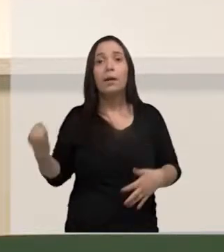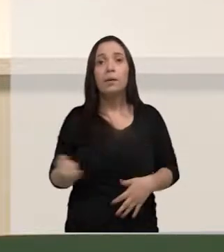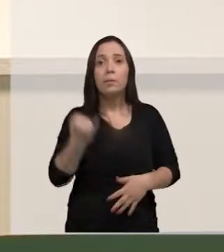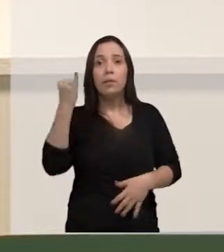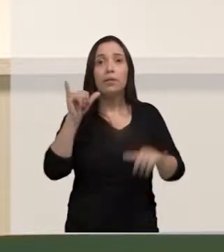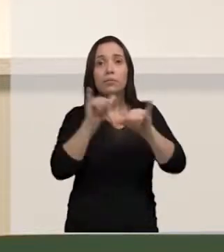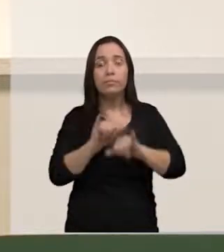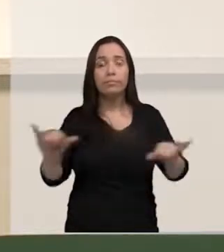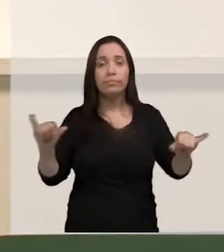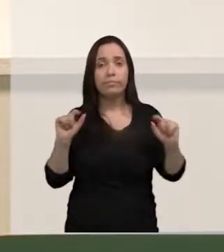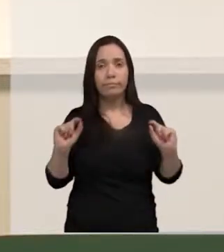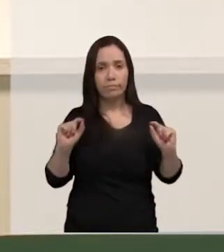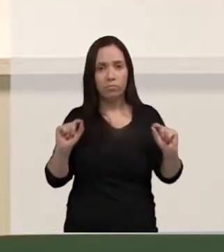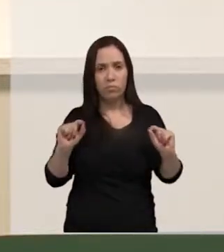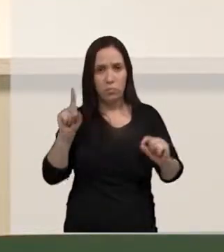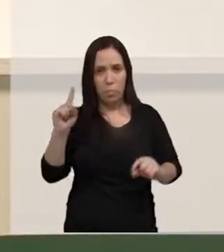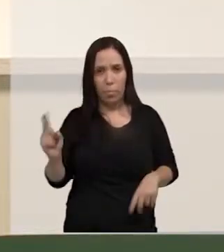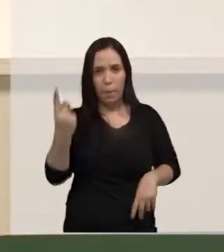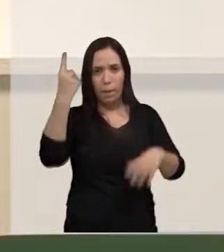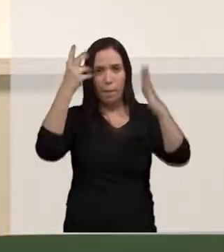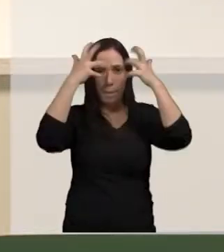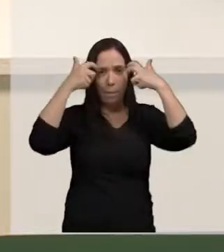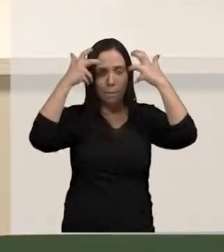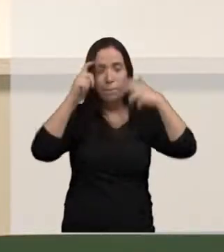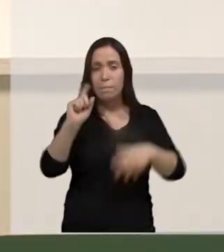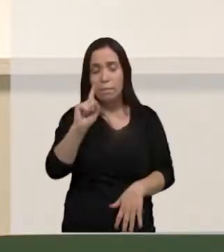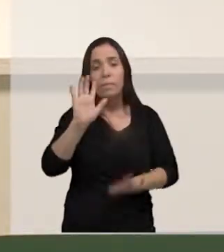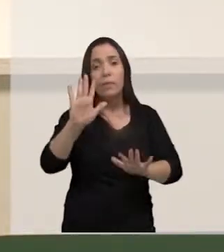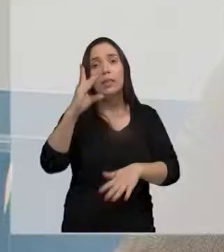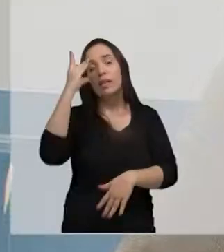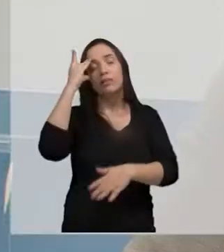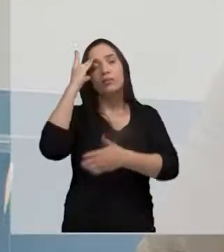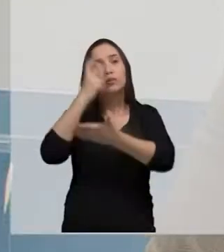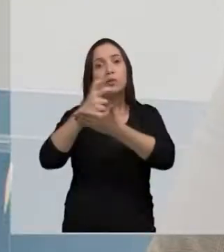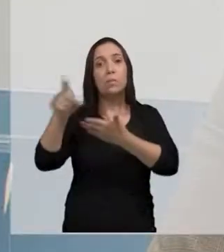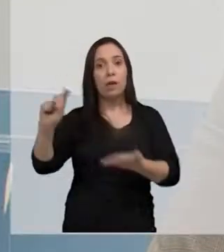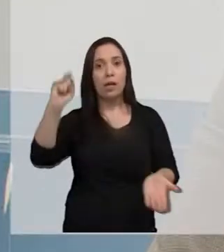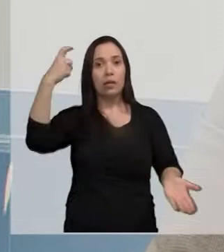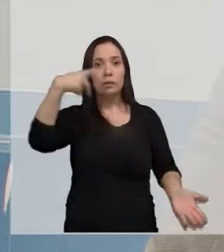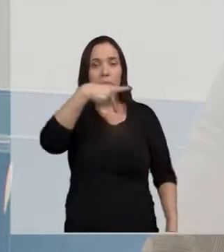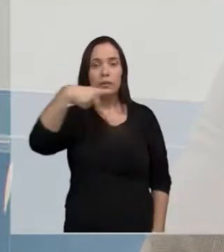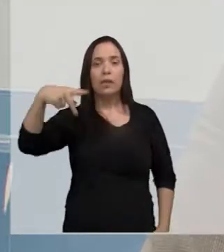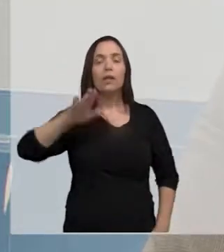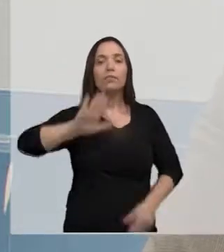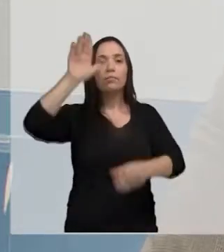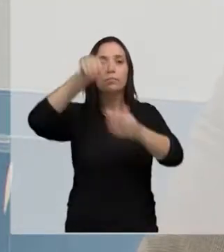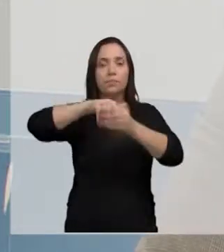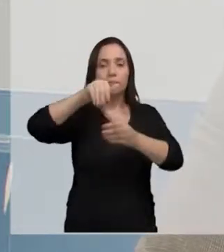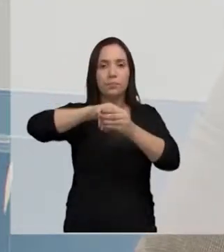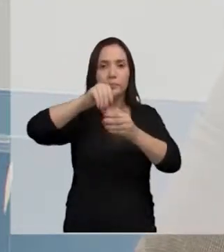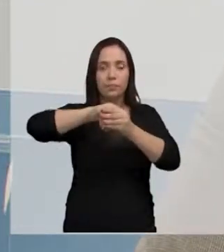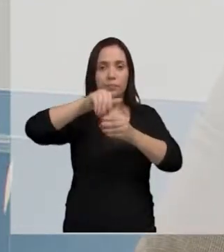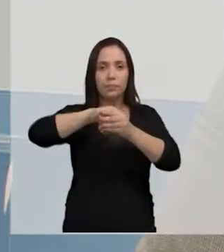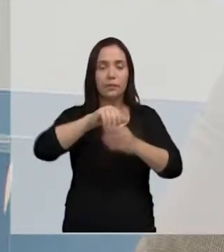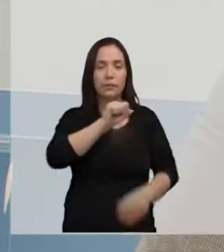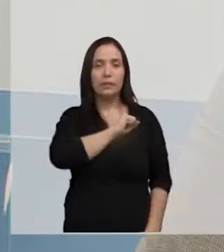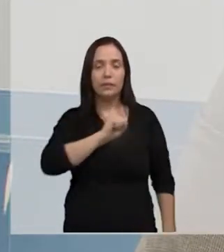Agora, é importante lembrar que não foi só Eunício Oliveira. Dilma Rousseff, ex-presidente da República, candidata